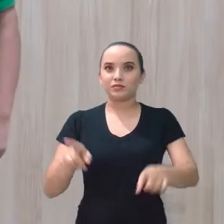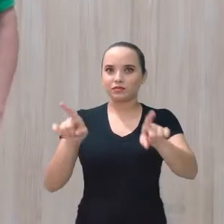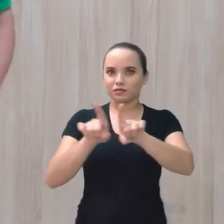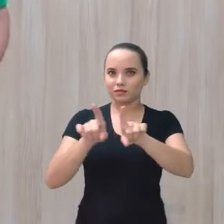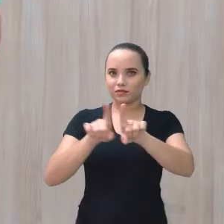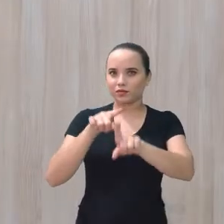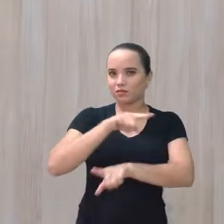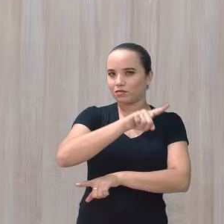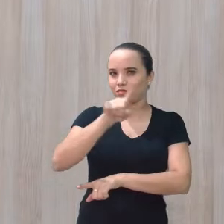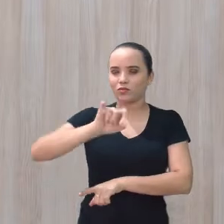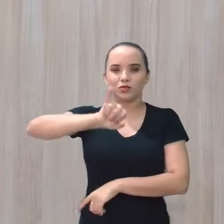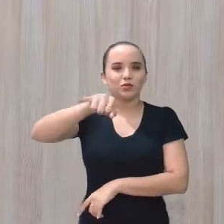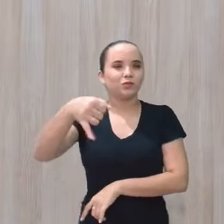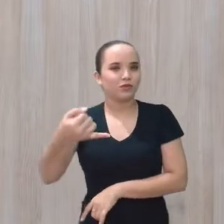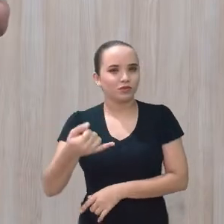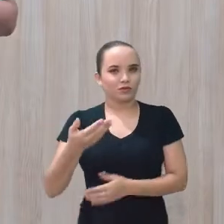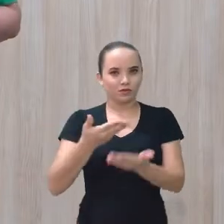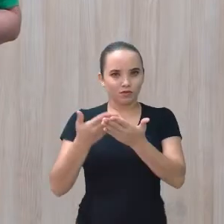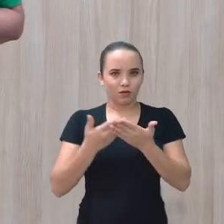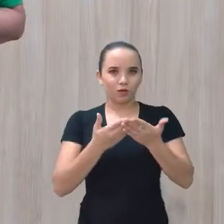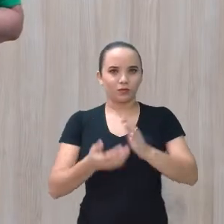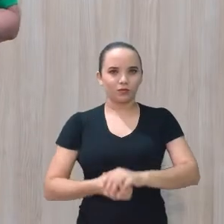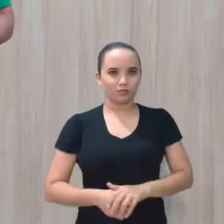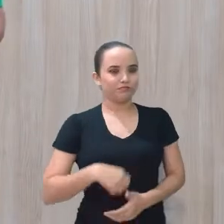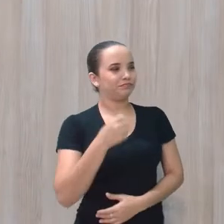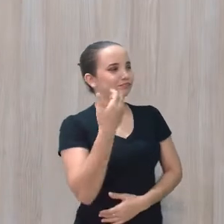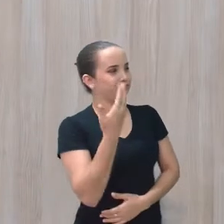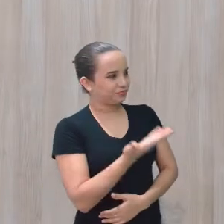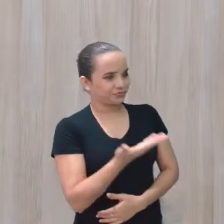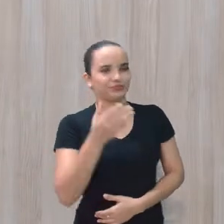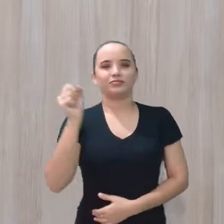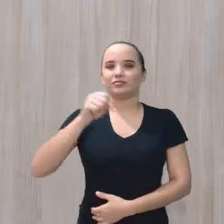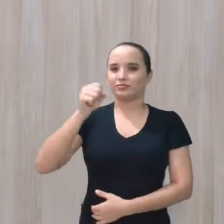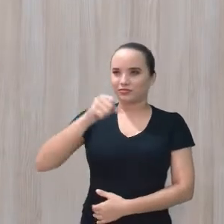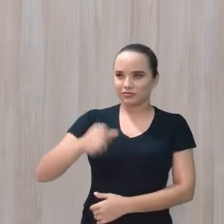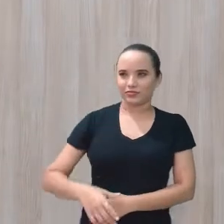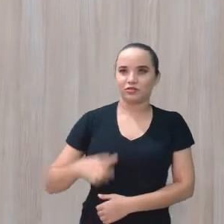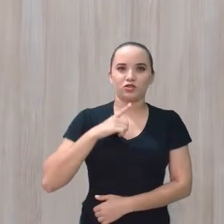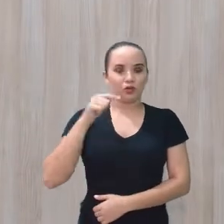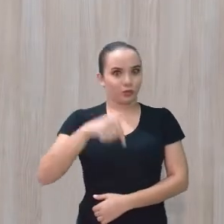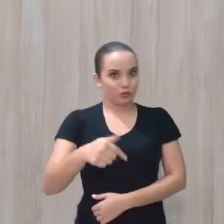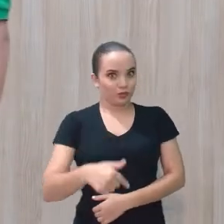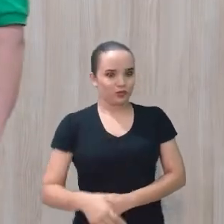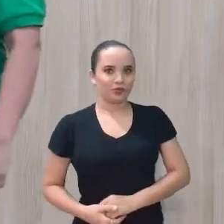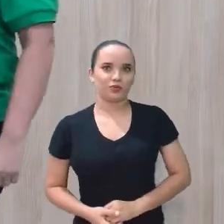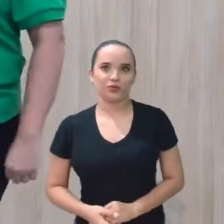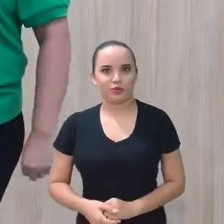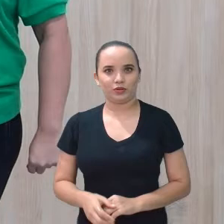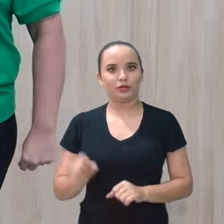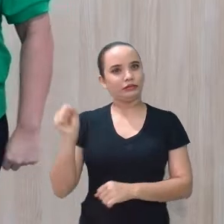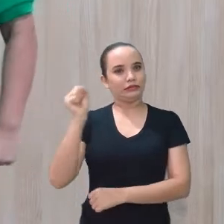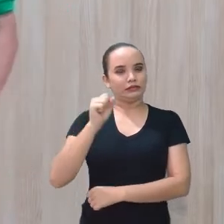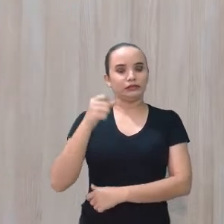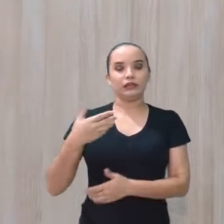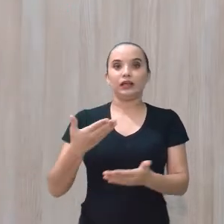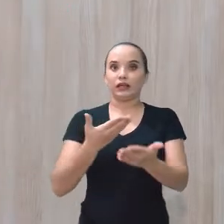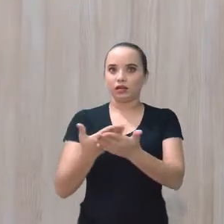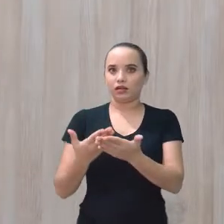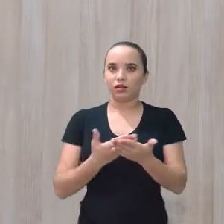E tudo aproveita essa aula. É isso aí, minha gente. Nós estamos aqui, não é? E a nossa